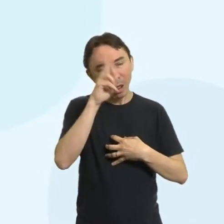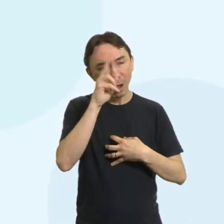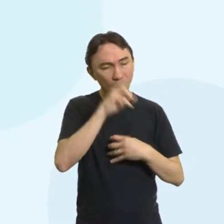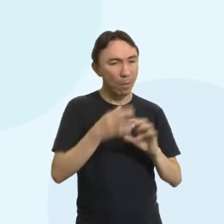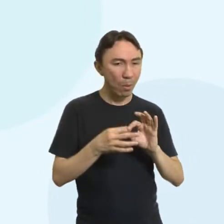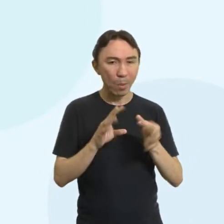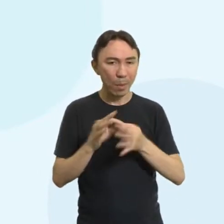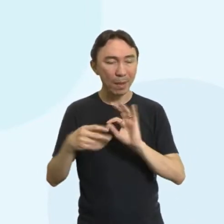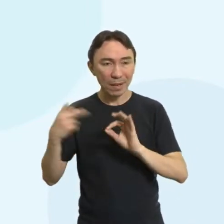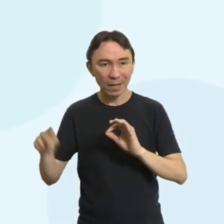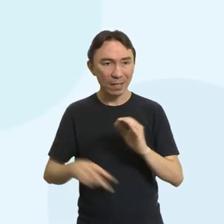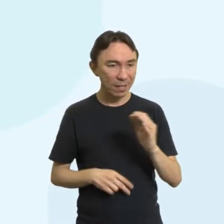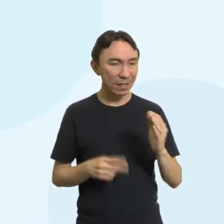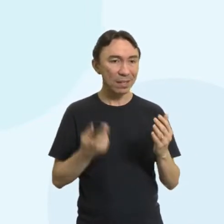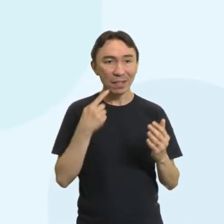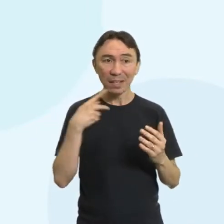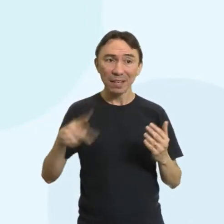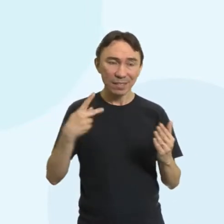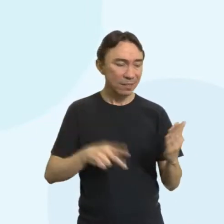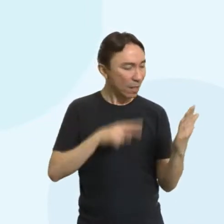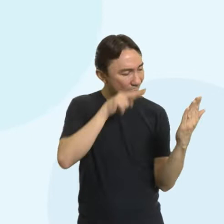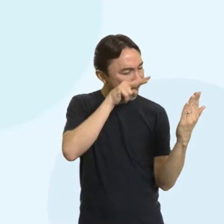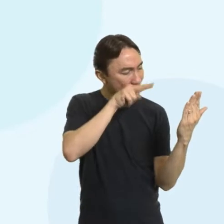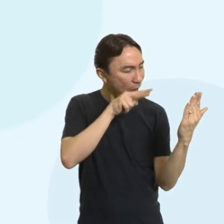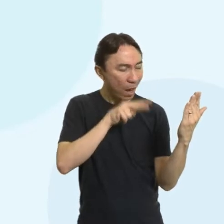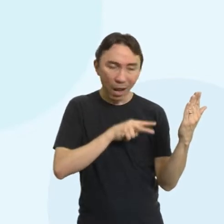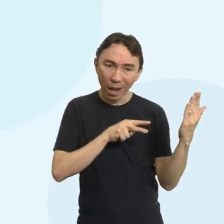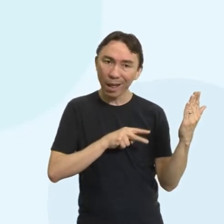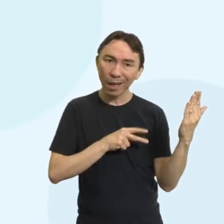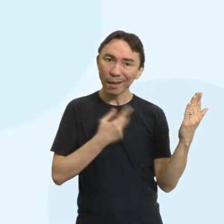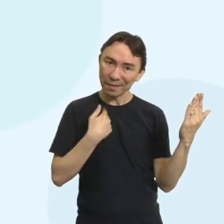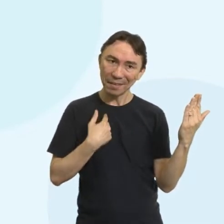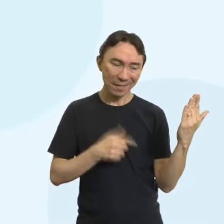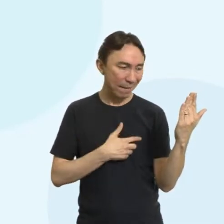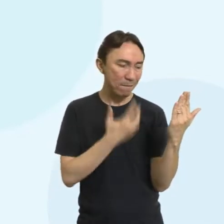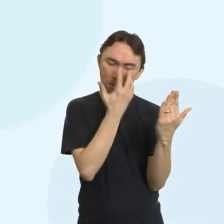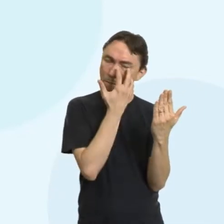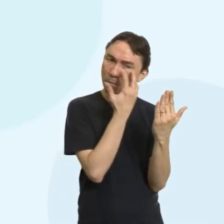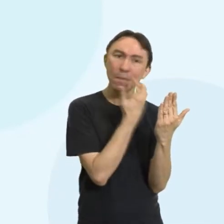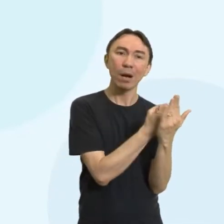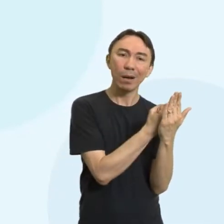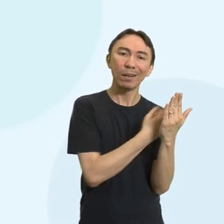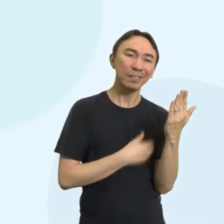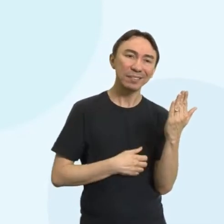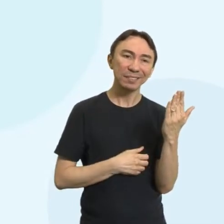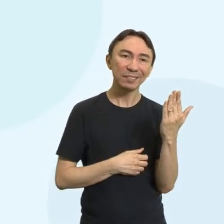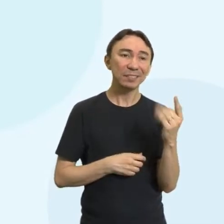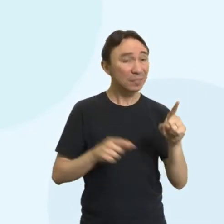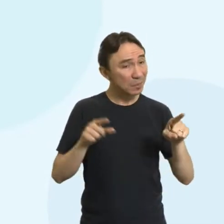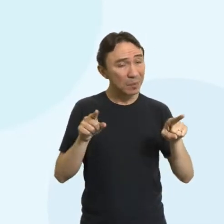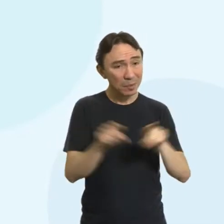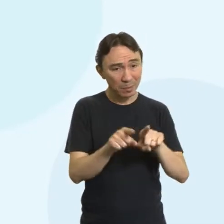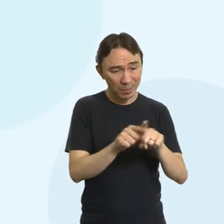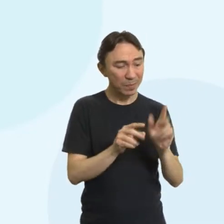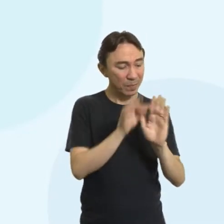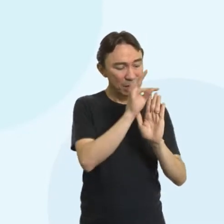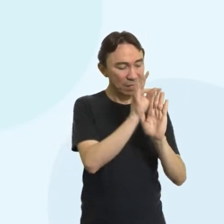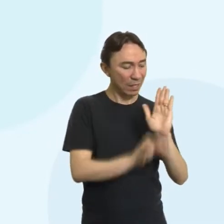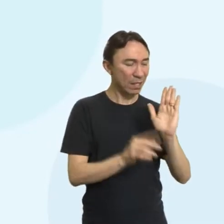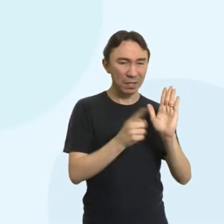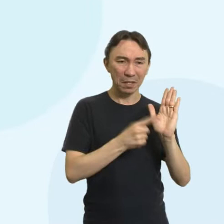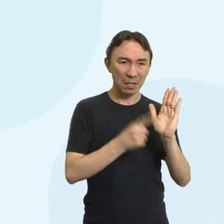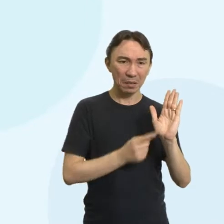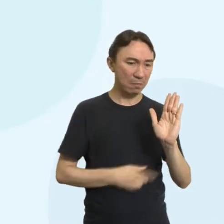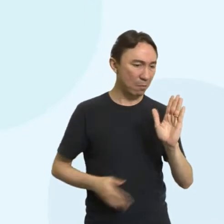vai construir os sentidos daquele texto. E ela é interativa porque você sabe que o texto ele nunca está